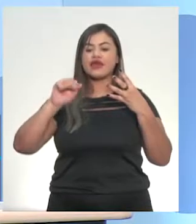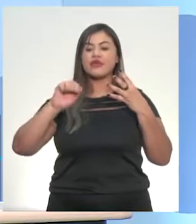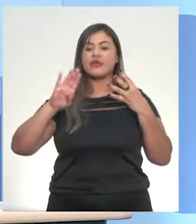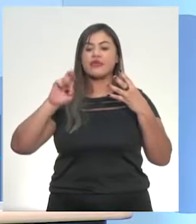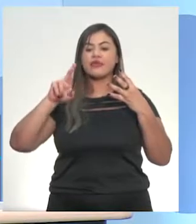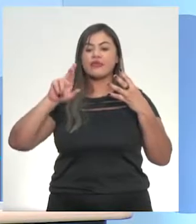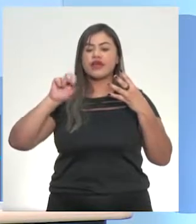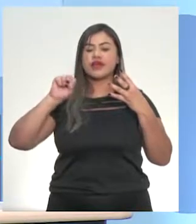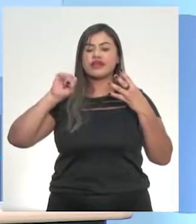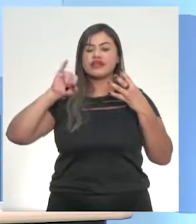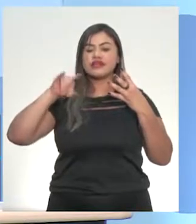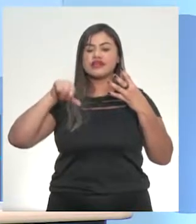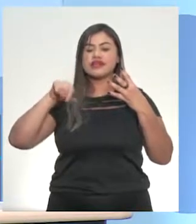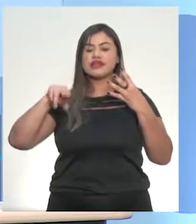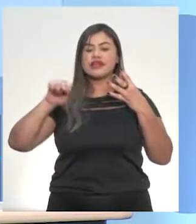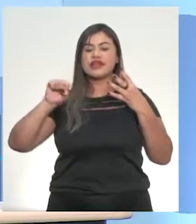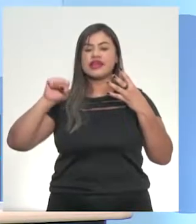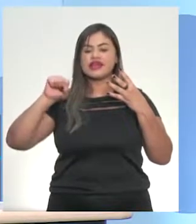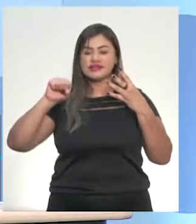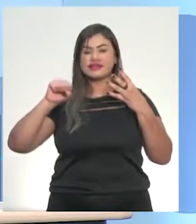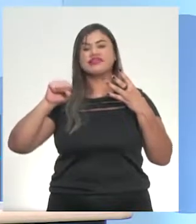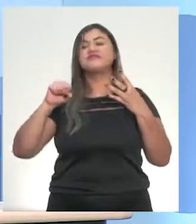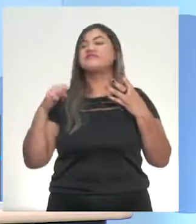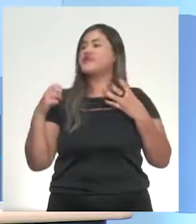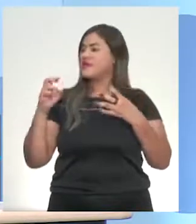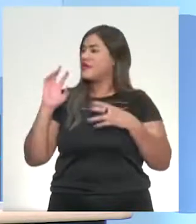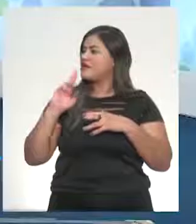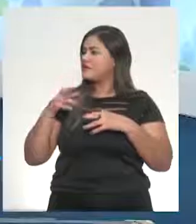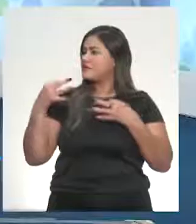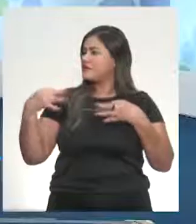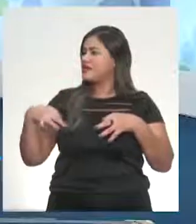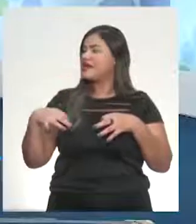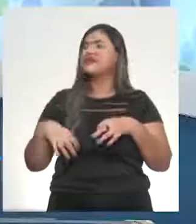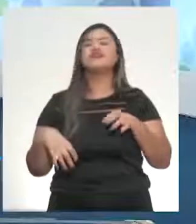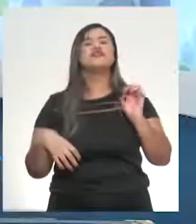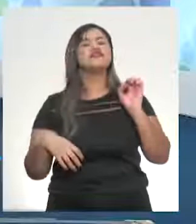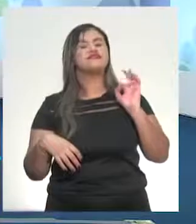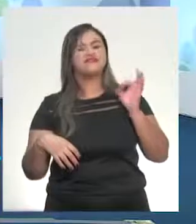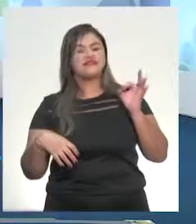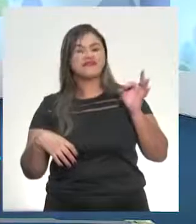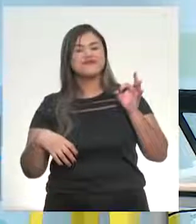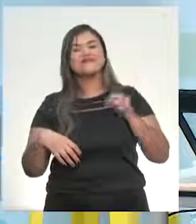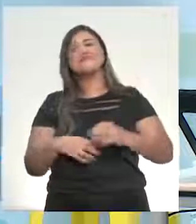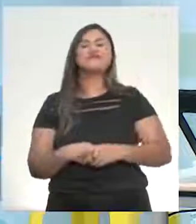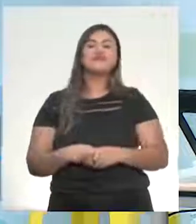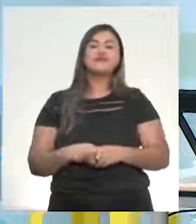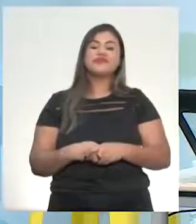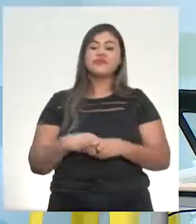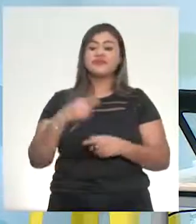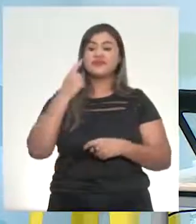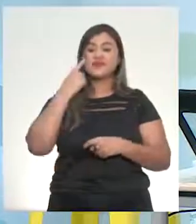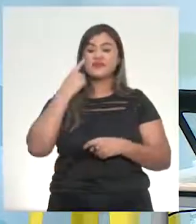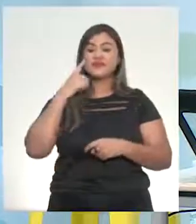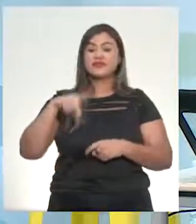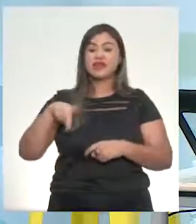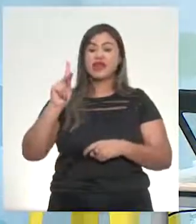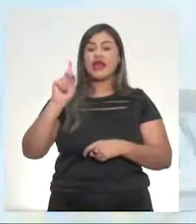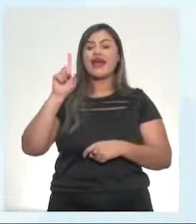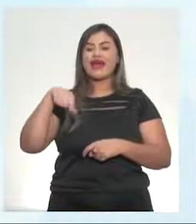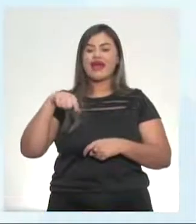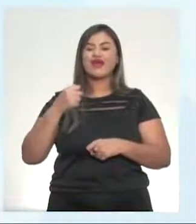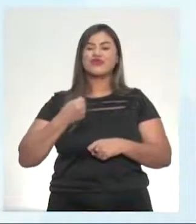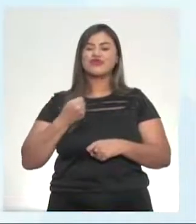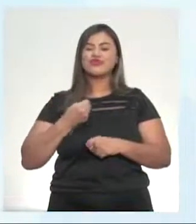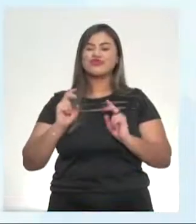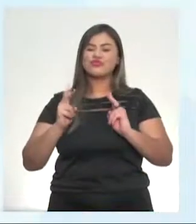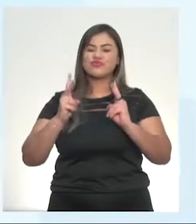Escola Professor de Norá, Marcondes Gomes. E aí, 180? Isso mesmo. Então, vamos lá. K, que é a